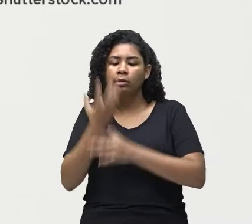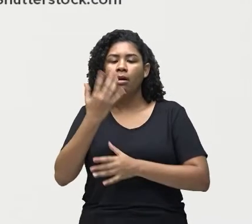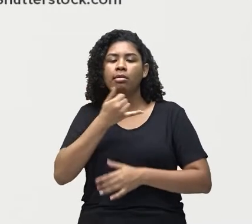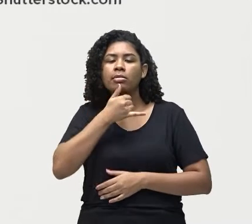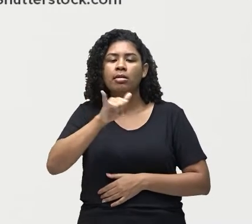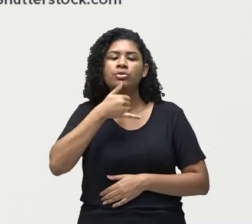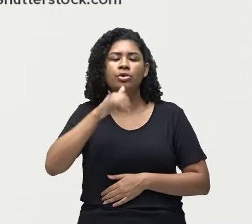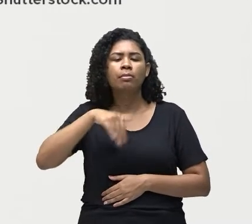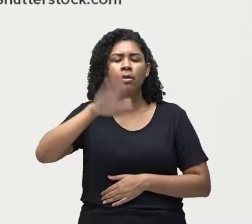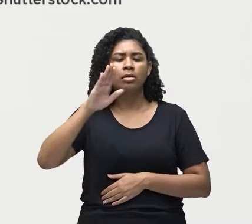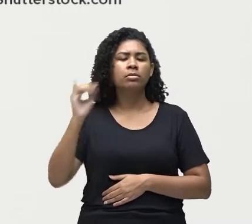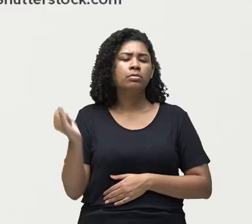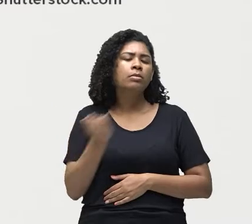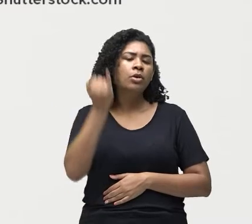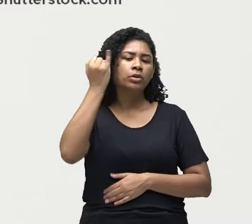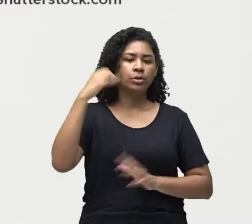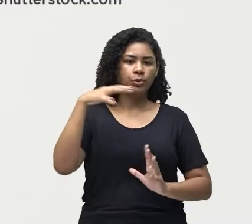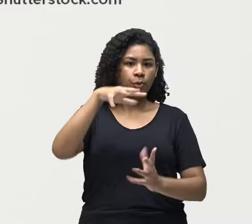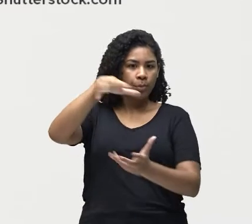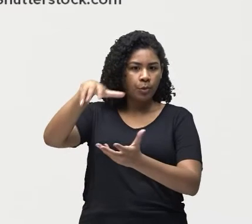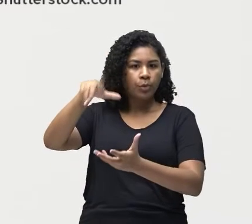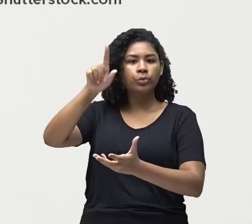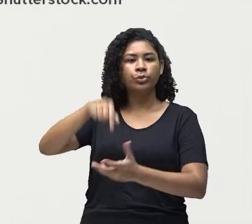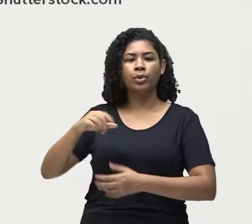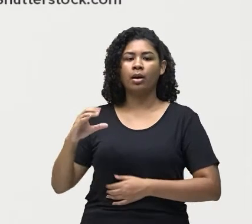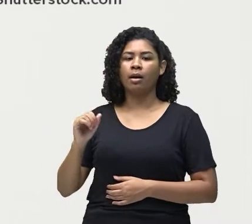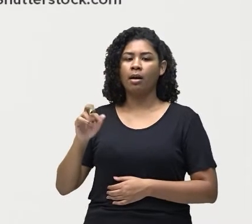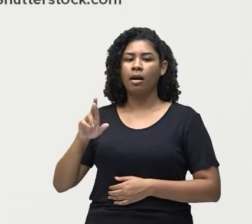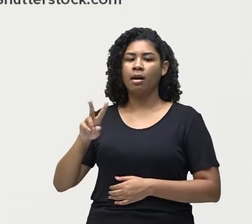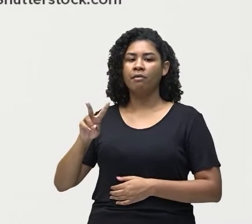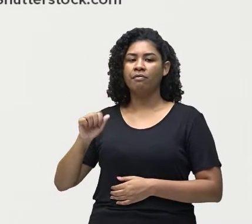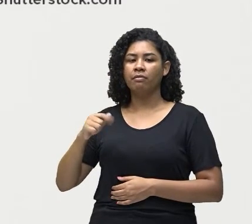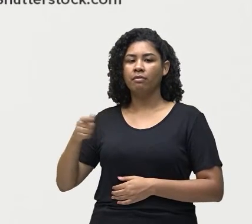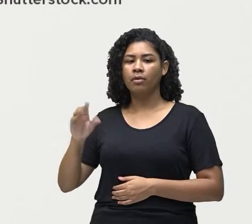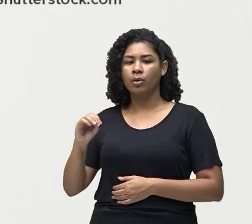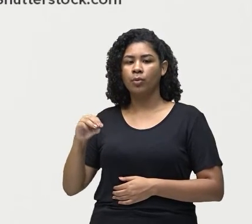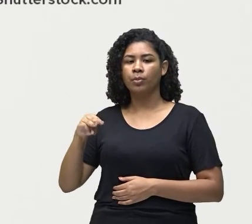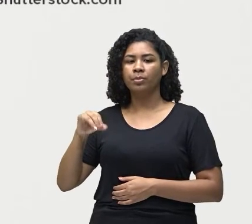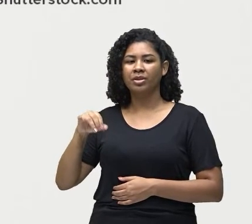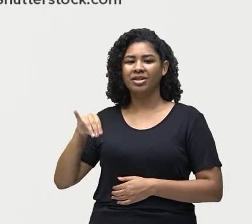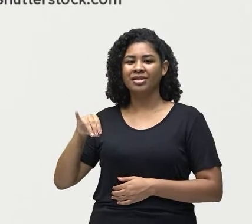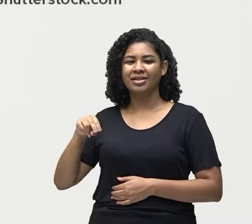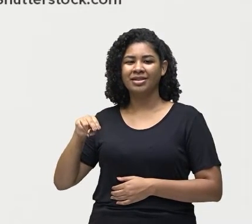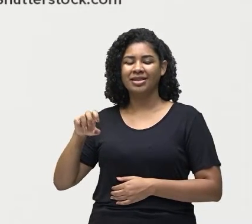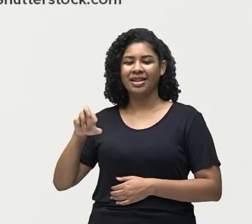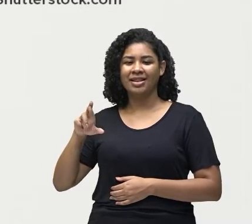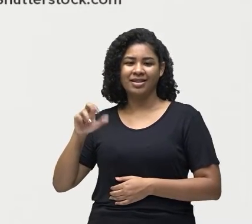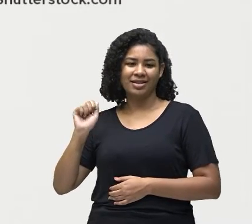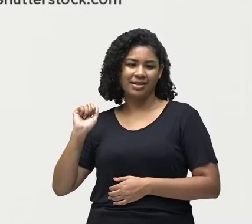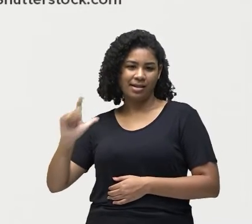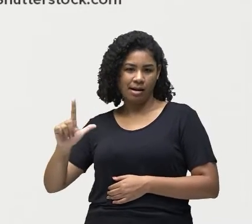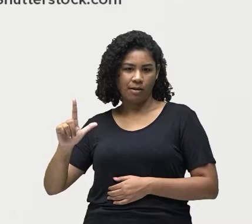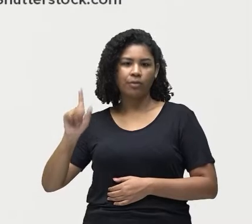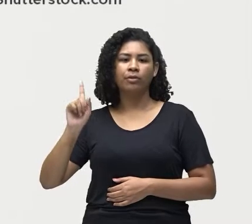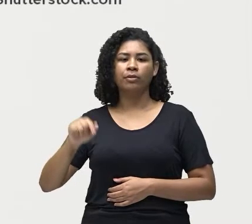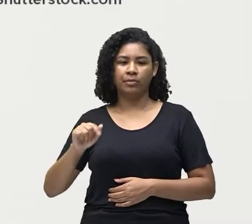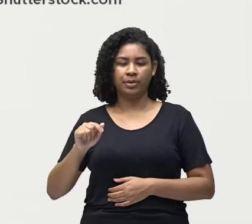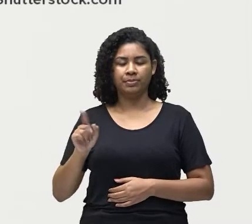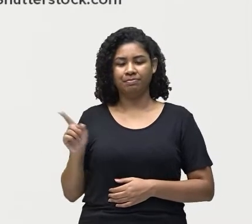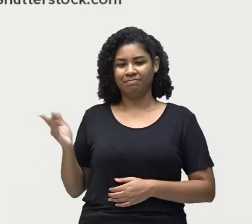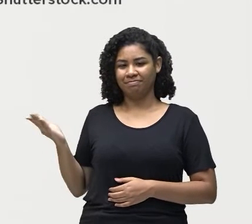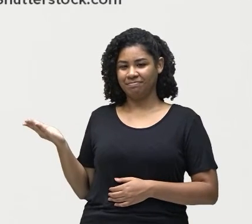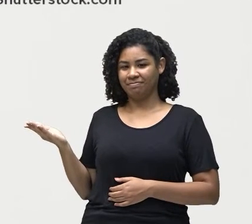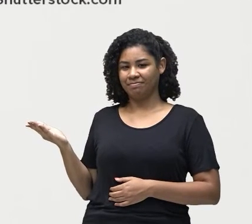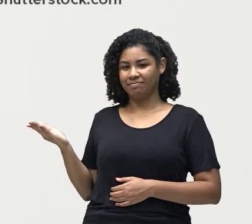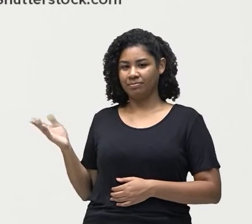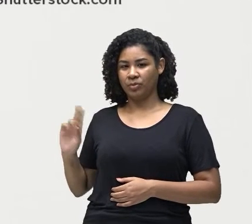mais importante foi o carvão mineral, também chamado de carvão natural. Né? Então a gente observa